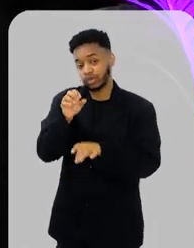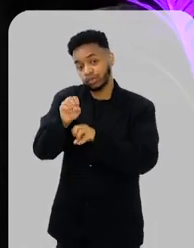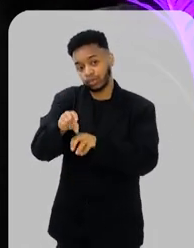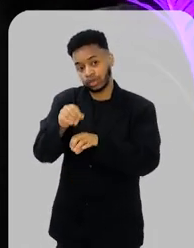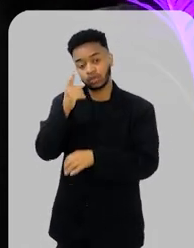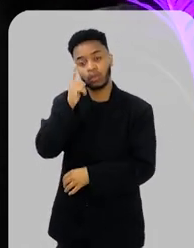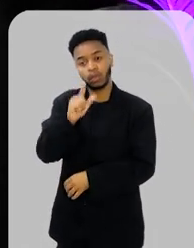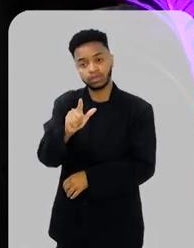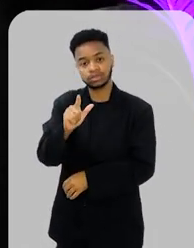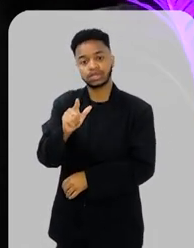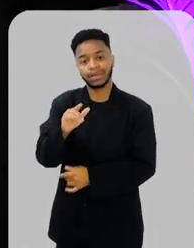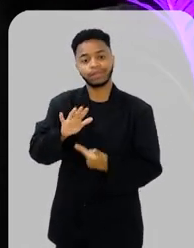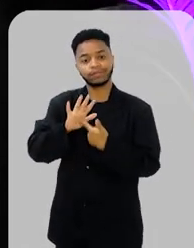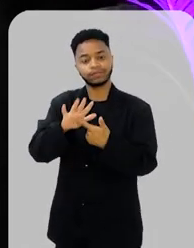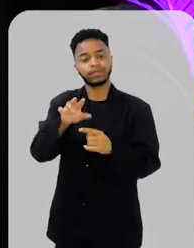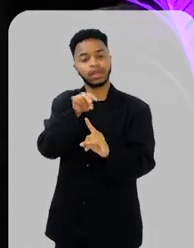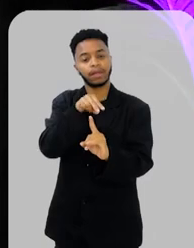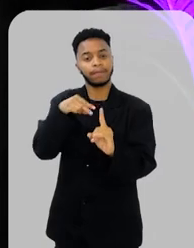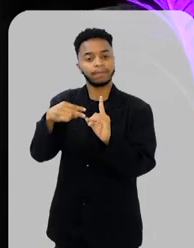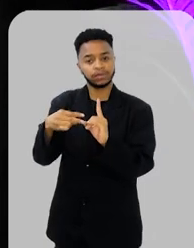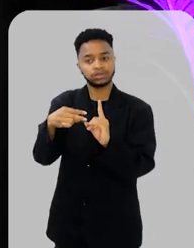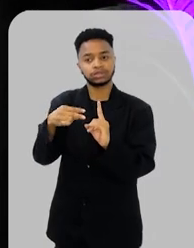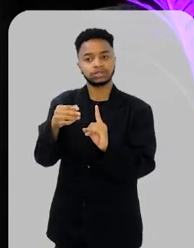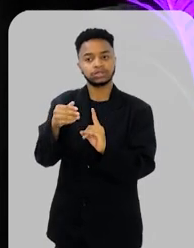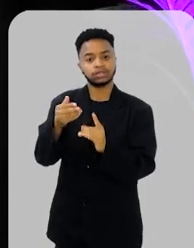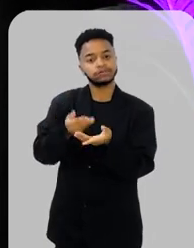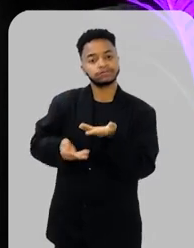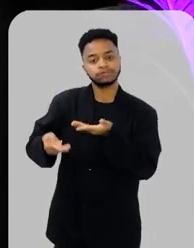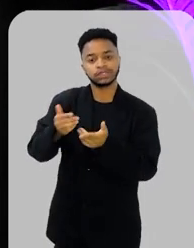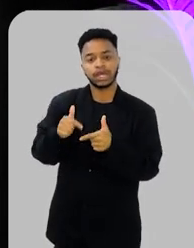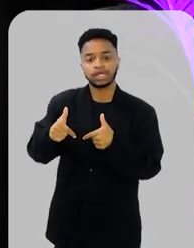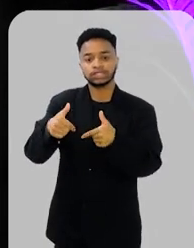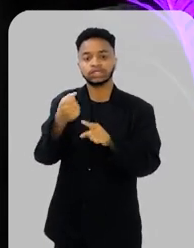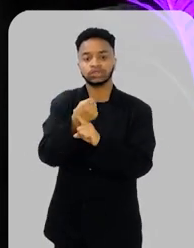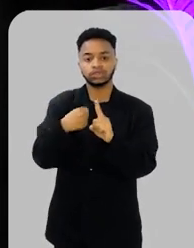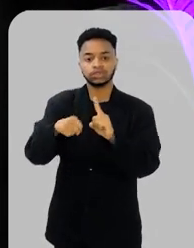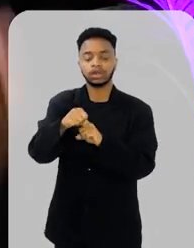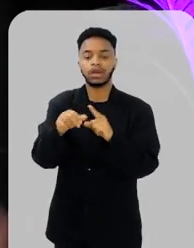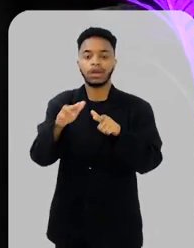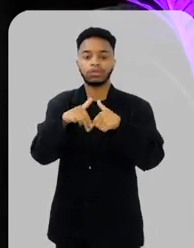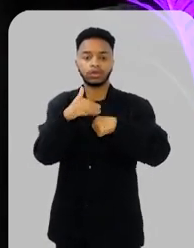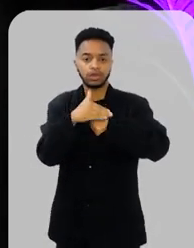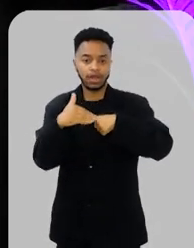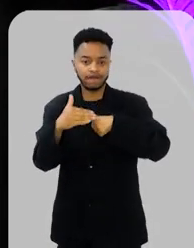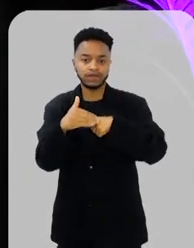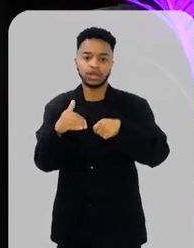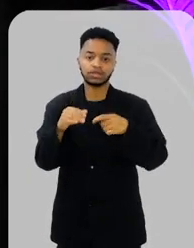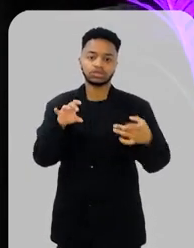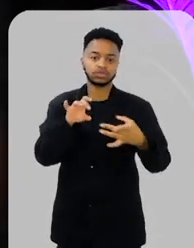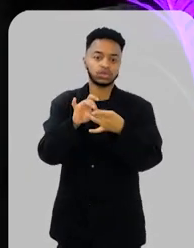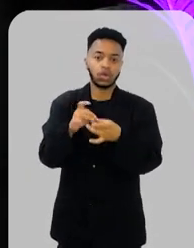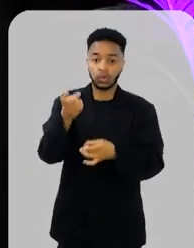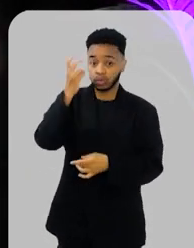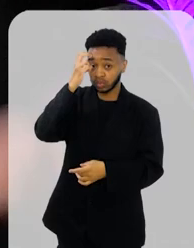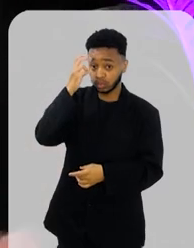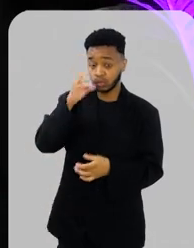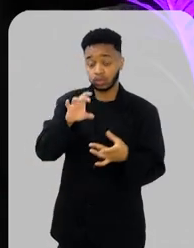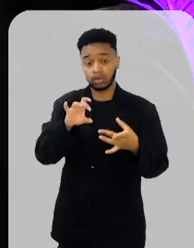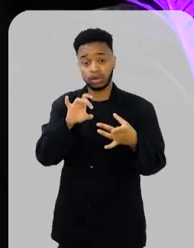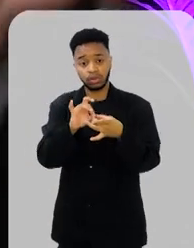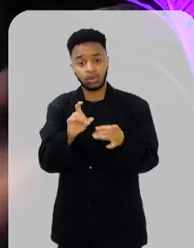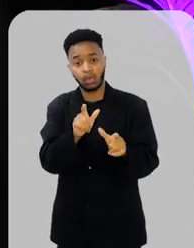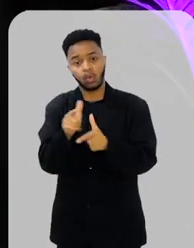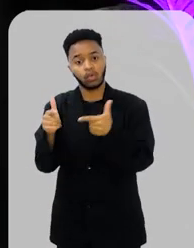que a educação consegue trazer para a gente uma perspectiva de intervenção na sociedade pelo afeto, pela